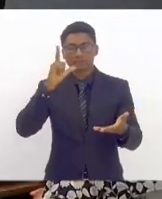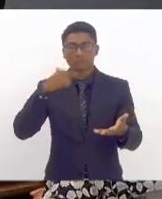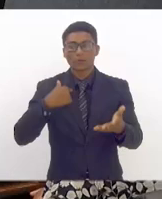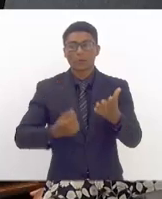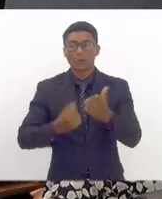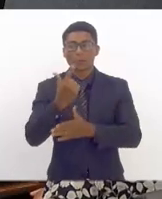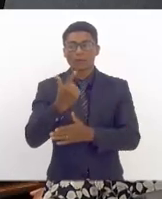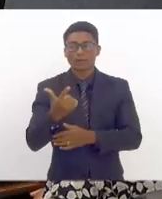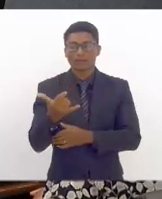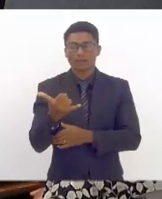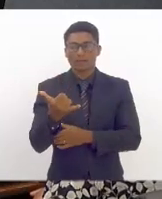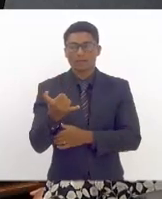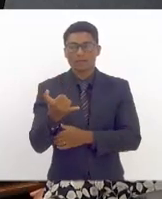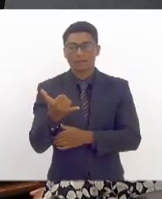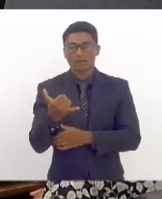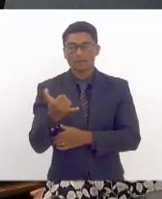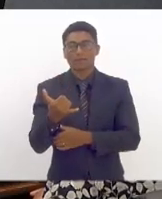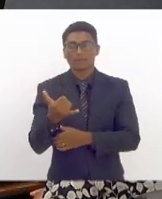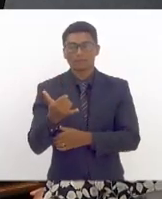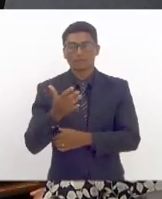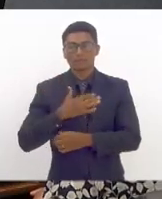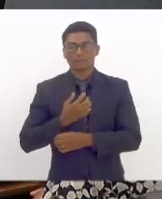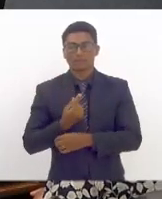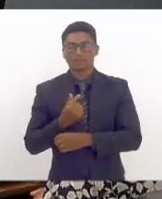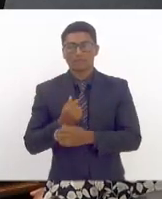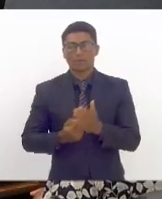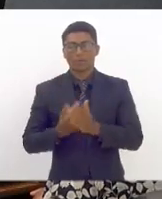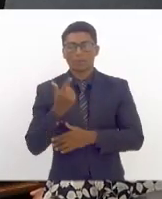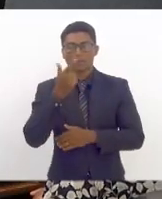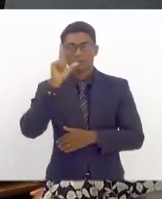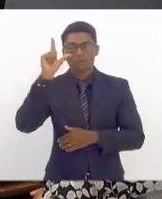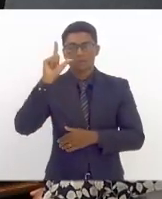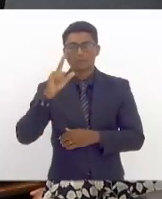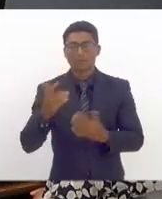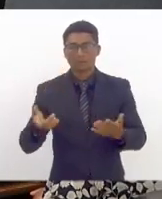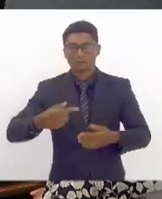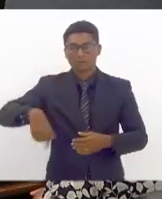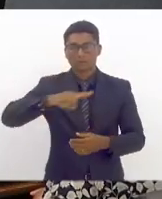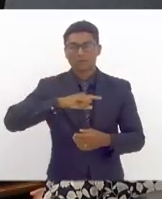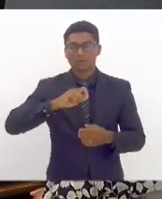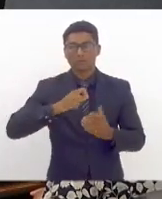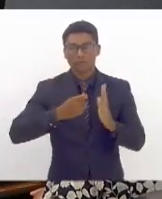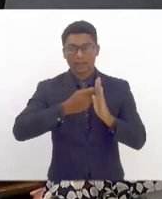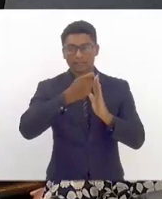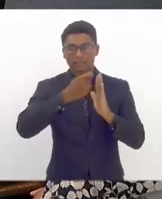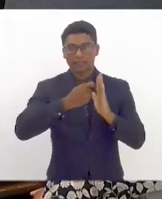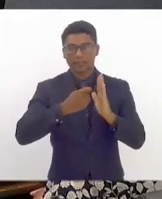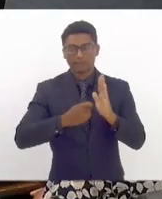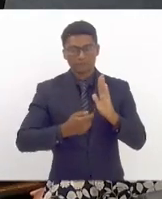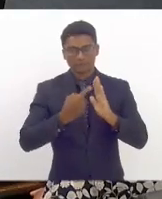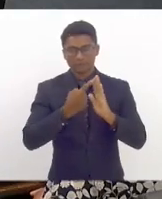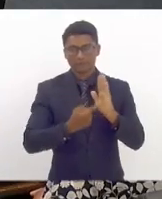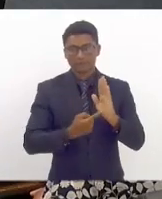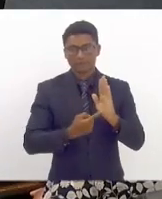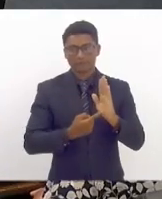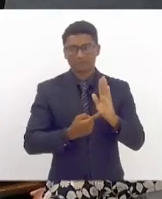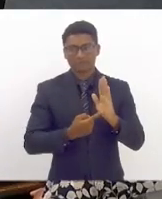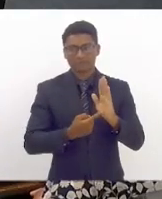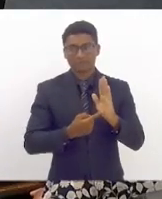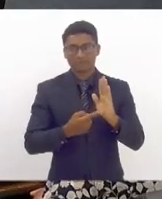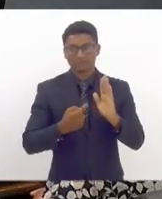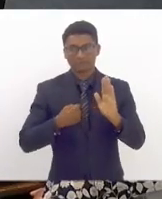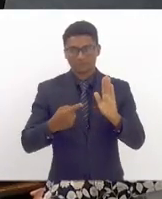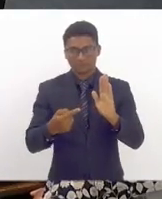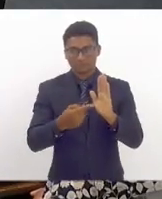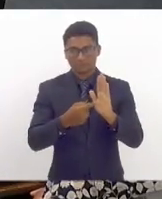canetinha consegui comprar uma canetinha com meu próprio dinheiro e a gente está escrevendo meninos do Batuque E aí trouxe